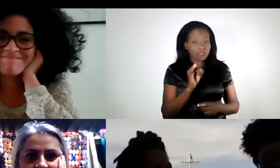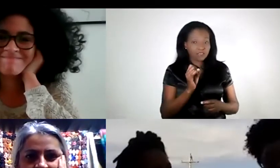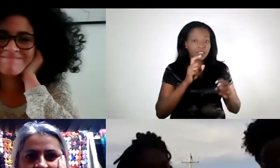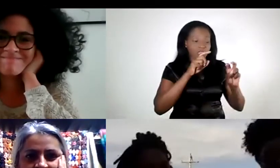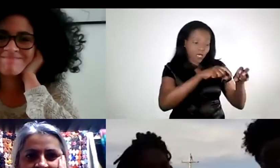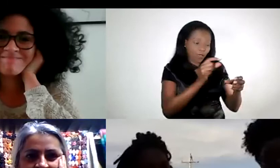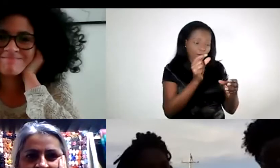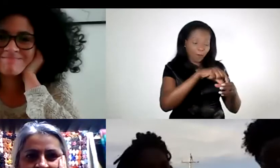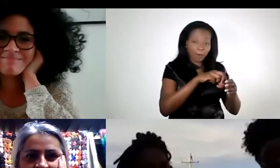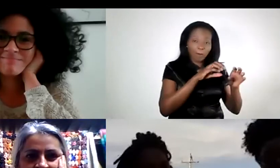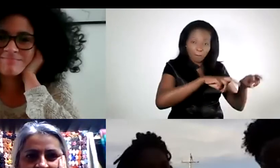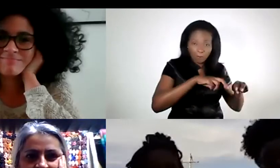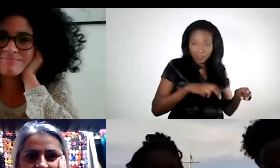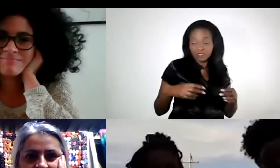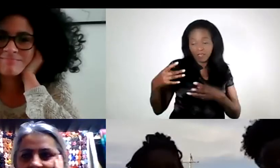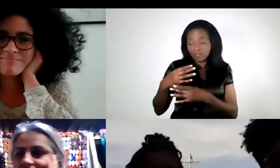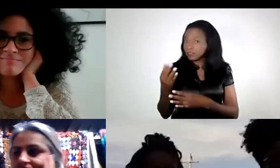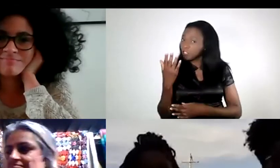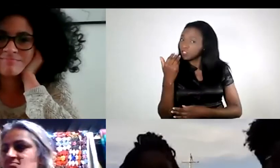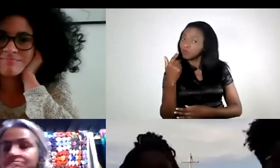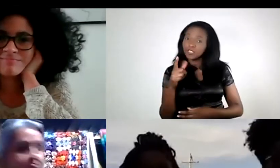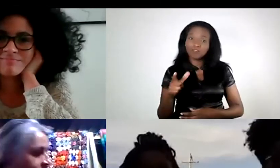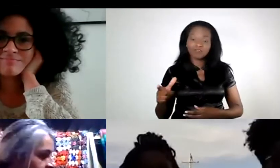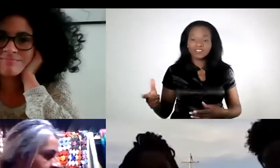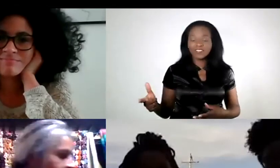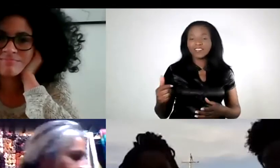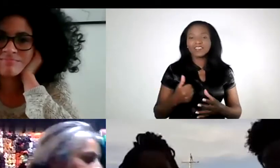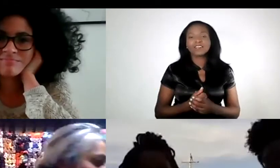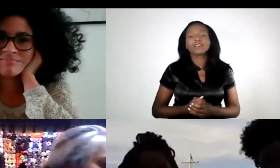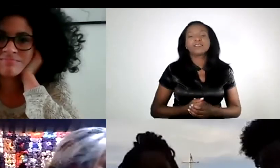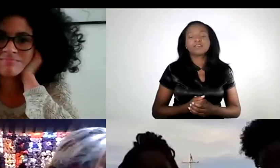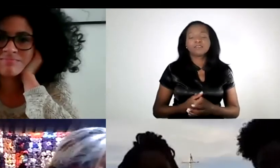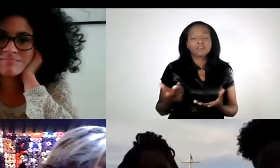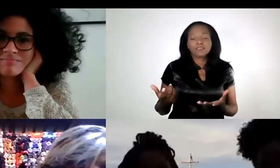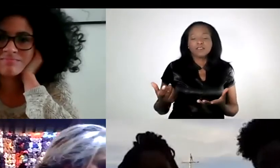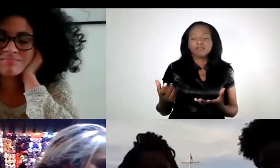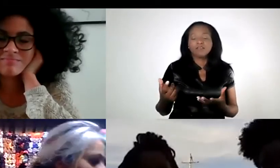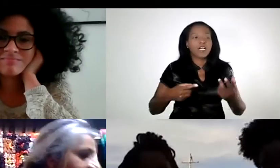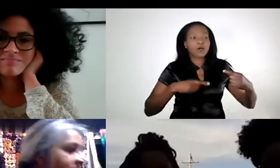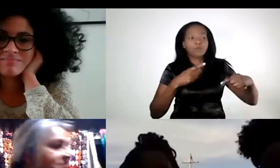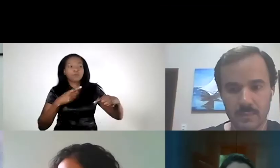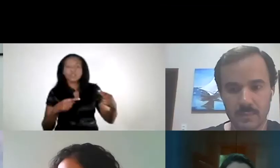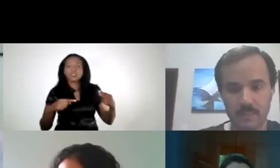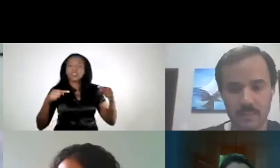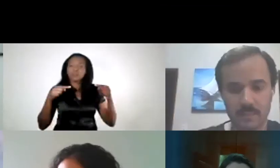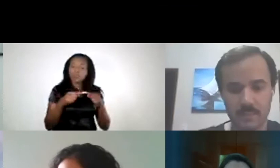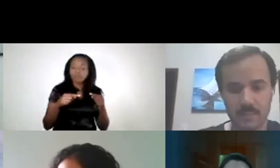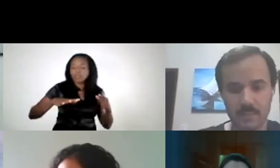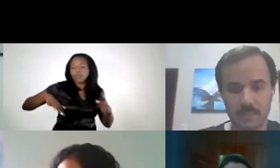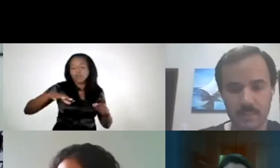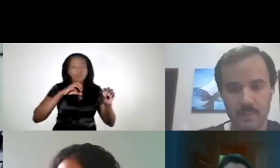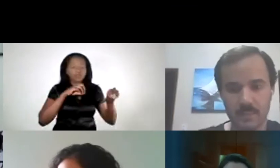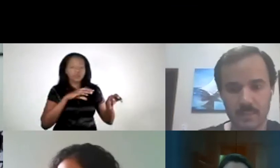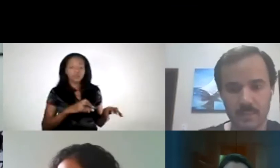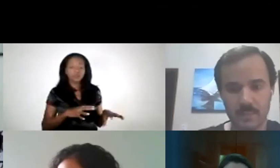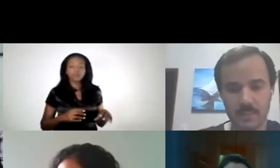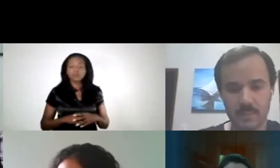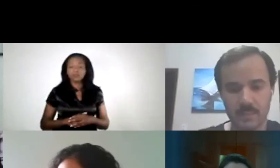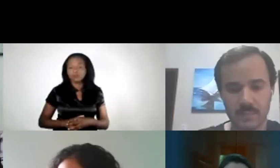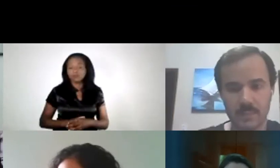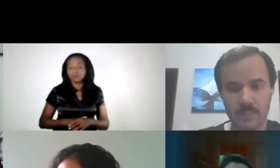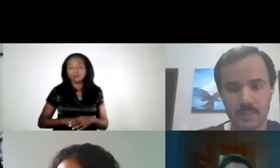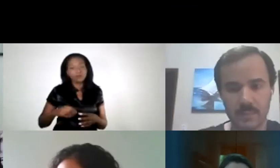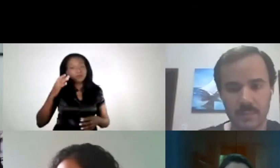essa construção também no sentido da política no campo da educação. E eu acho que é